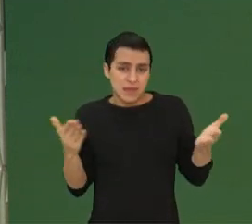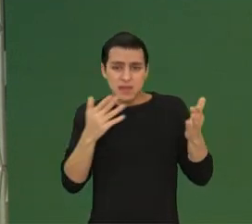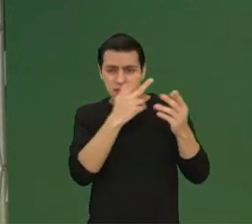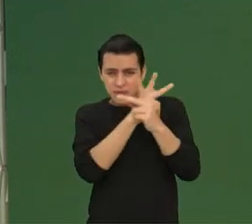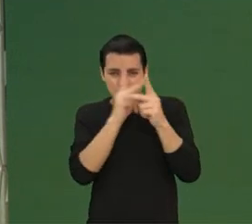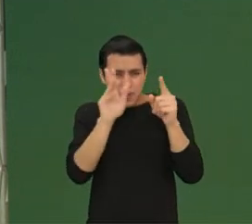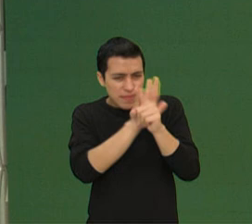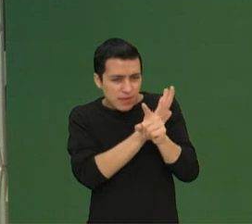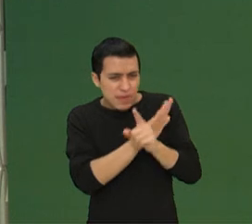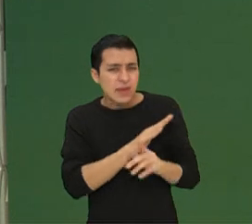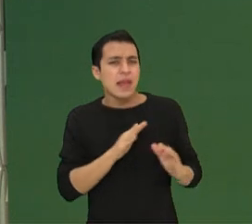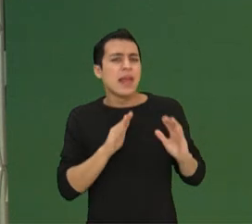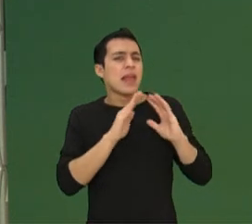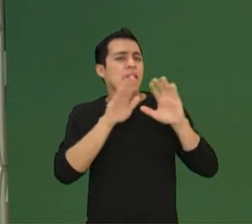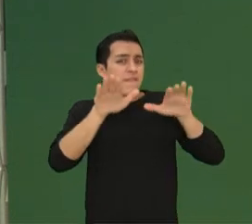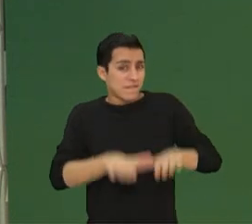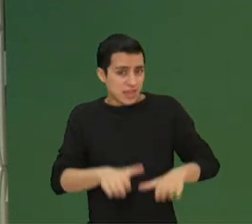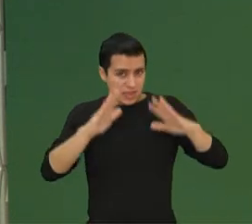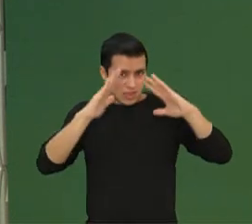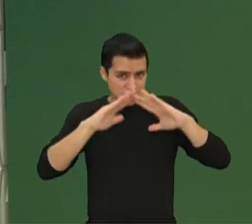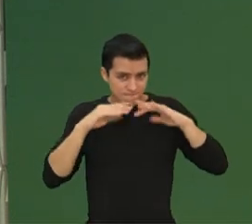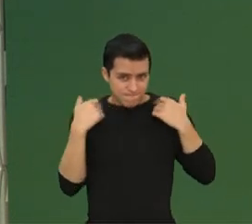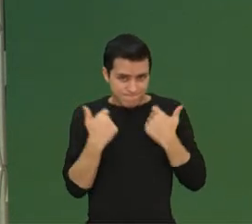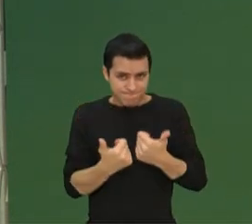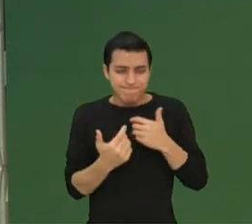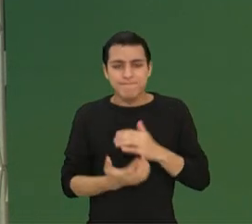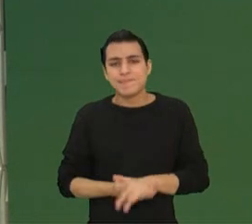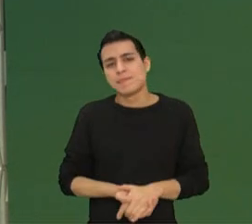sua enquete em casa, fique em casa.